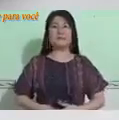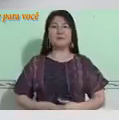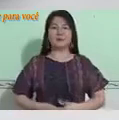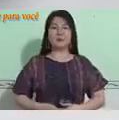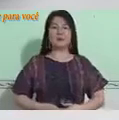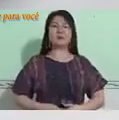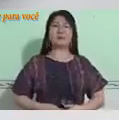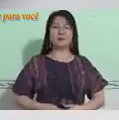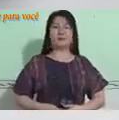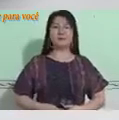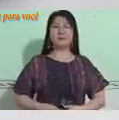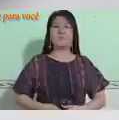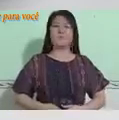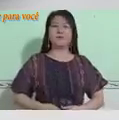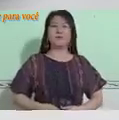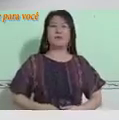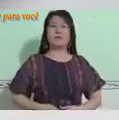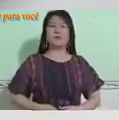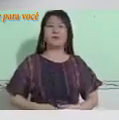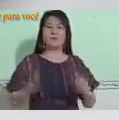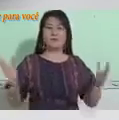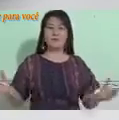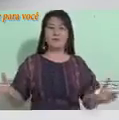ligeiro desconforto no rosto.